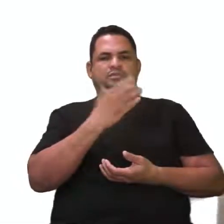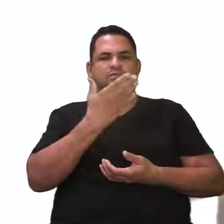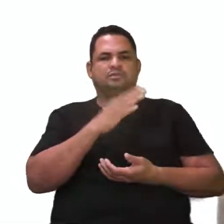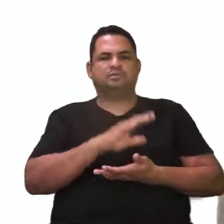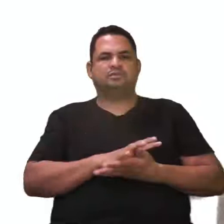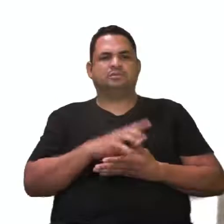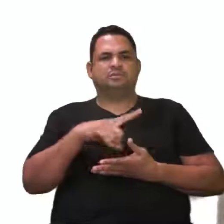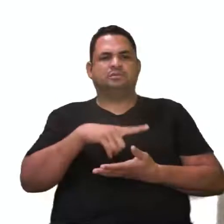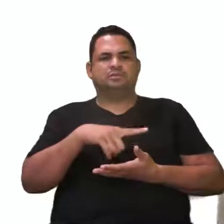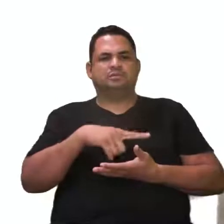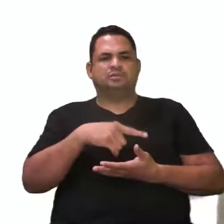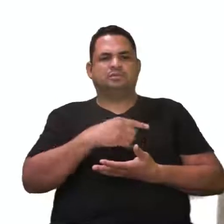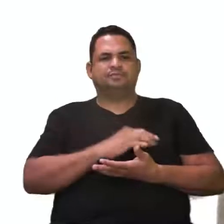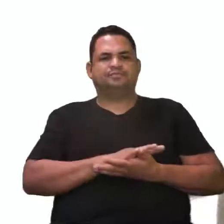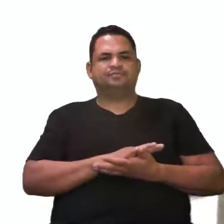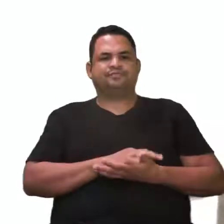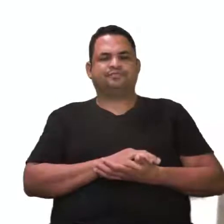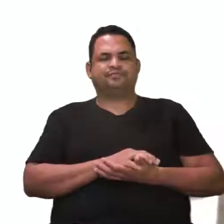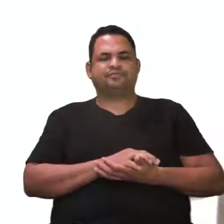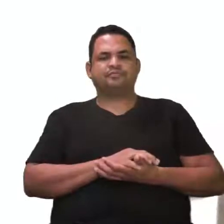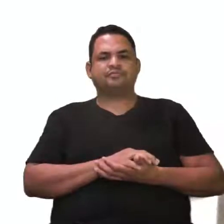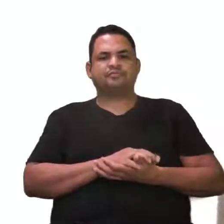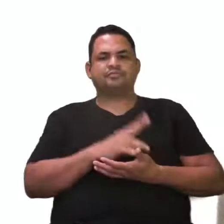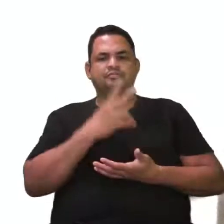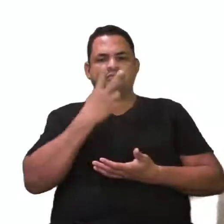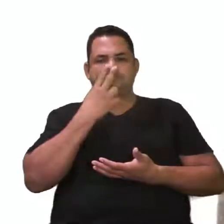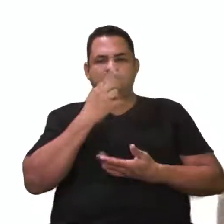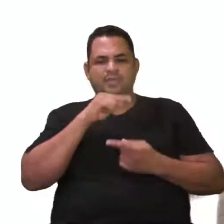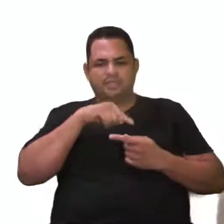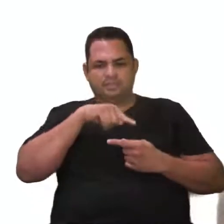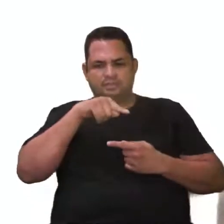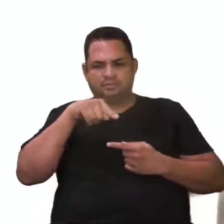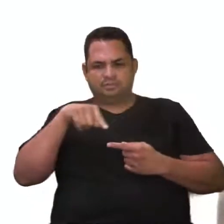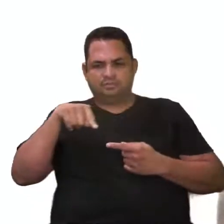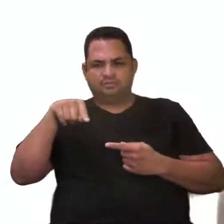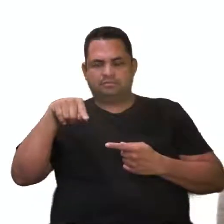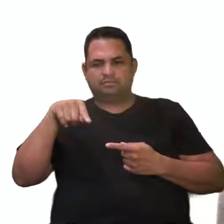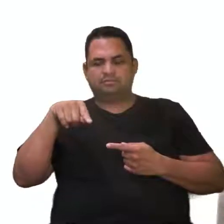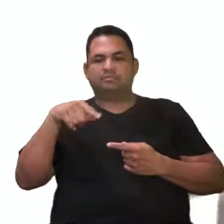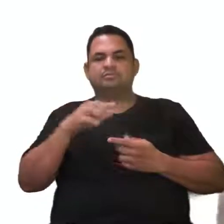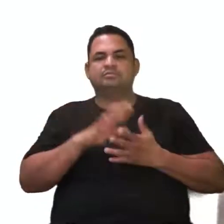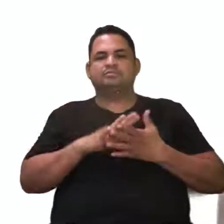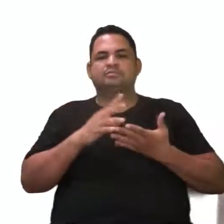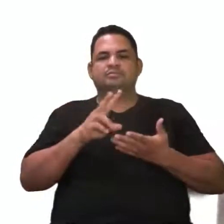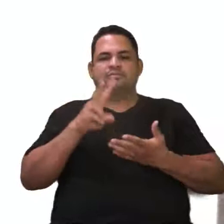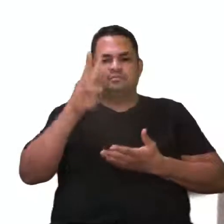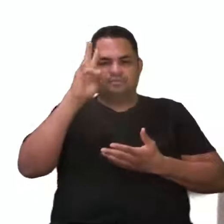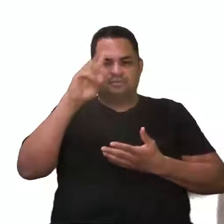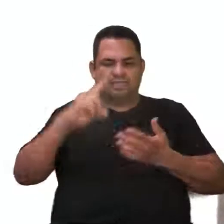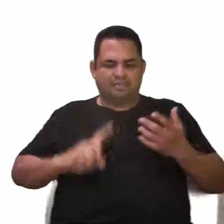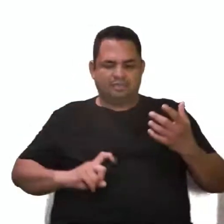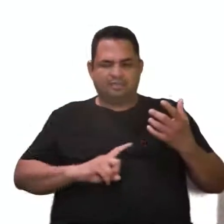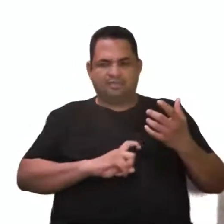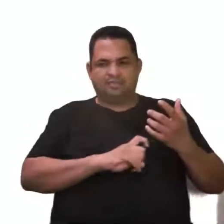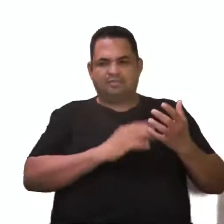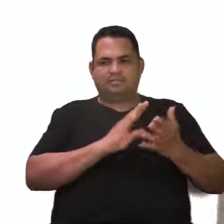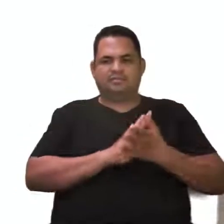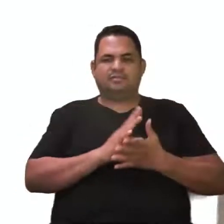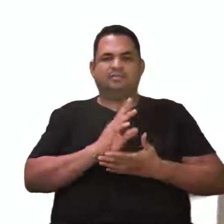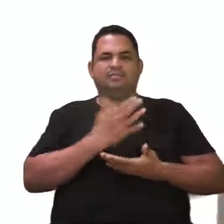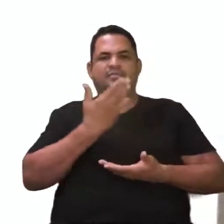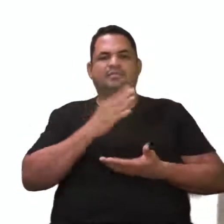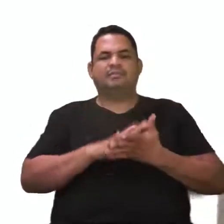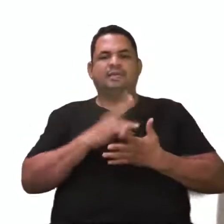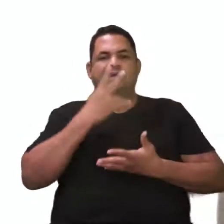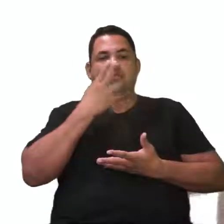E aí a ampliação dele, tá vendo que parece uma caldinha, né, também. Mas lembra aí um verme, por isso que ficou o nome